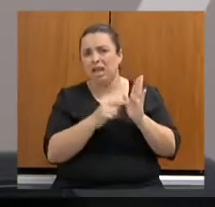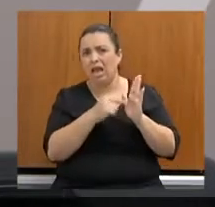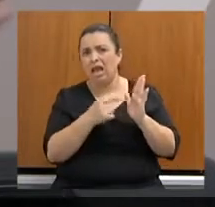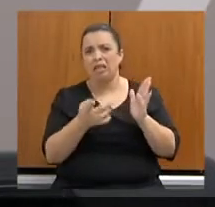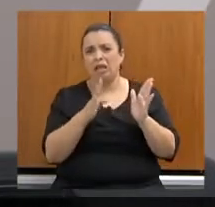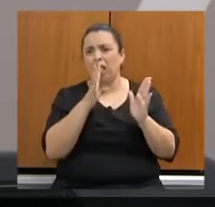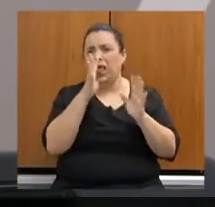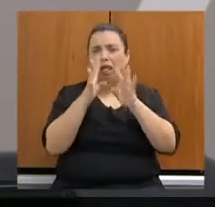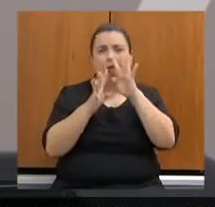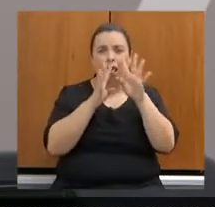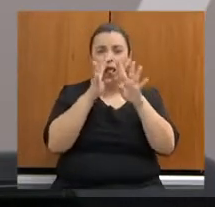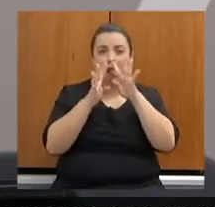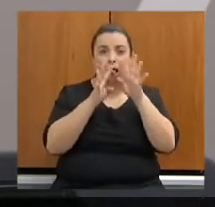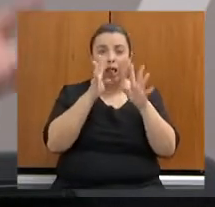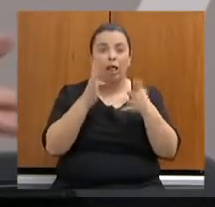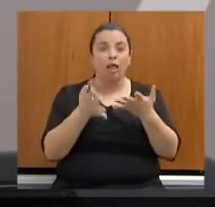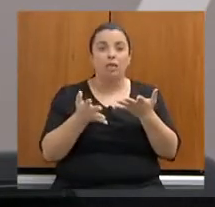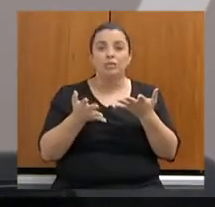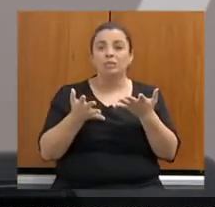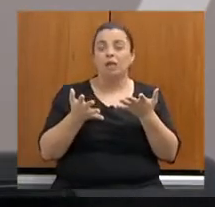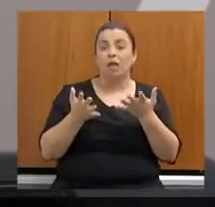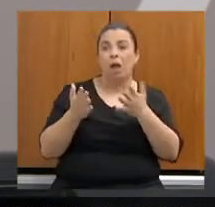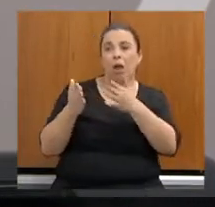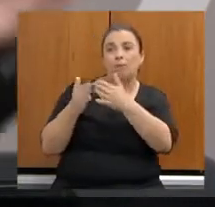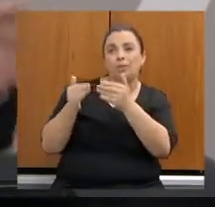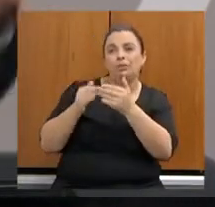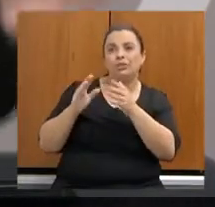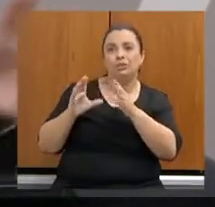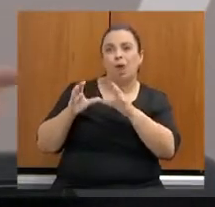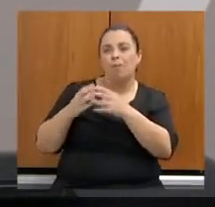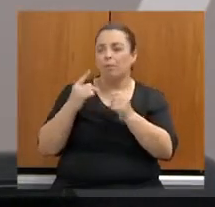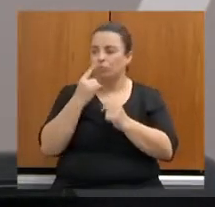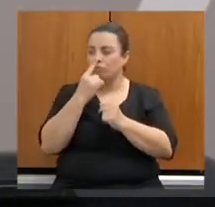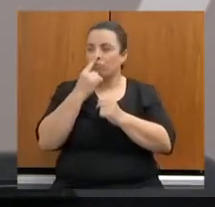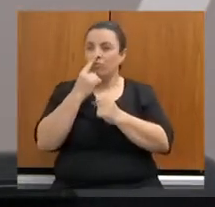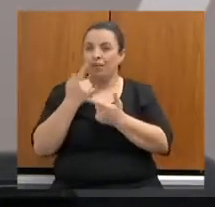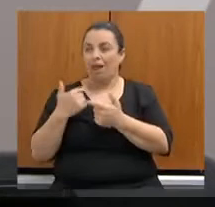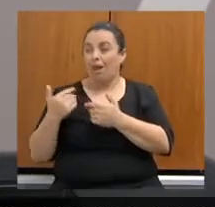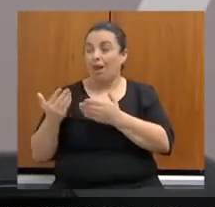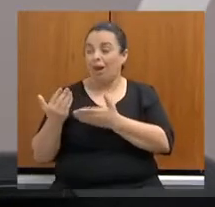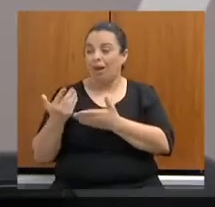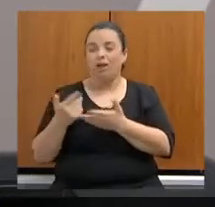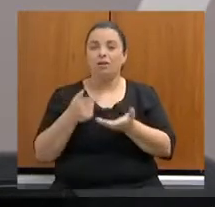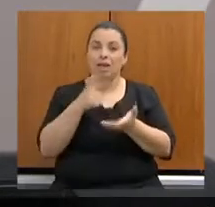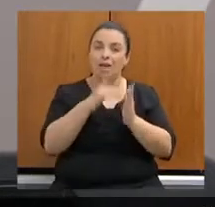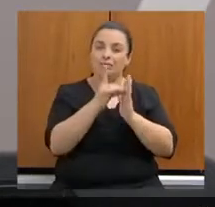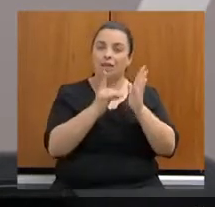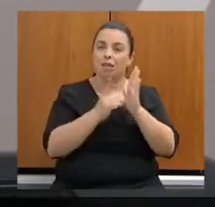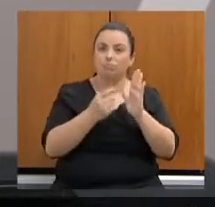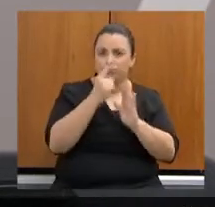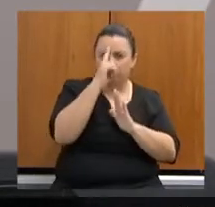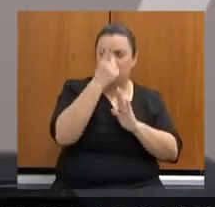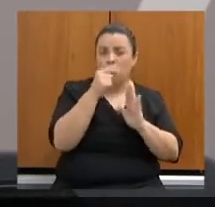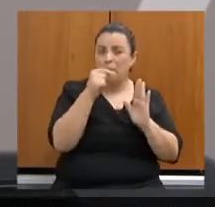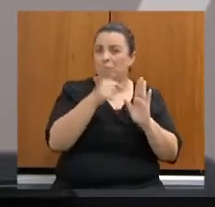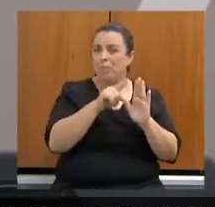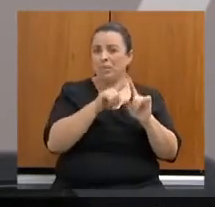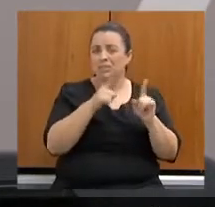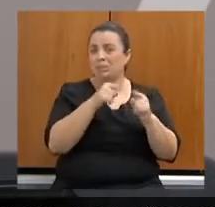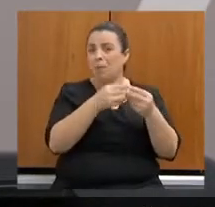ao arrepio a o pedido de algum companheiro do rei que esses decretos que estão inviabilizando